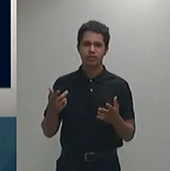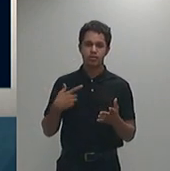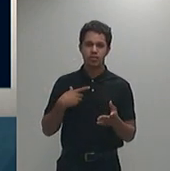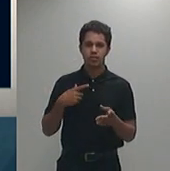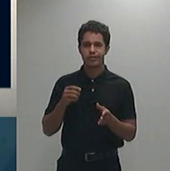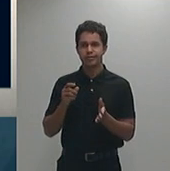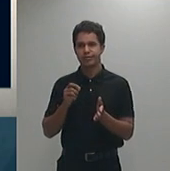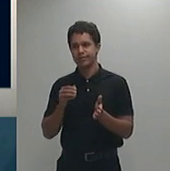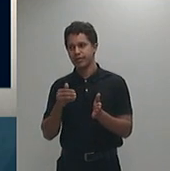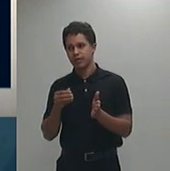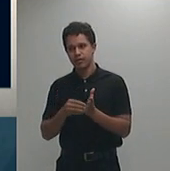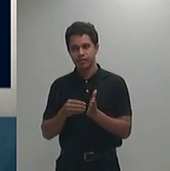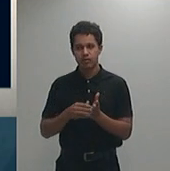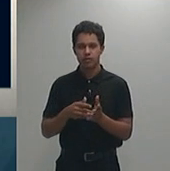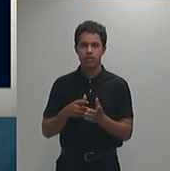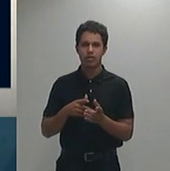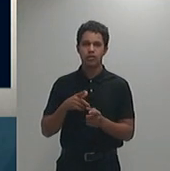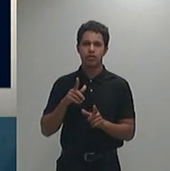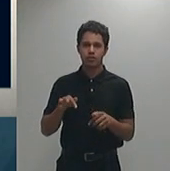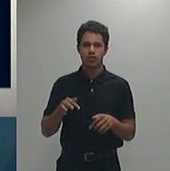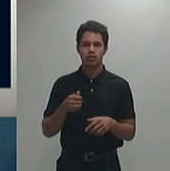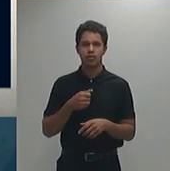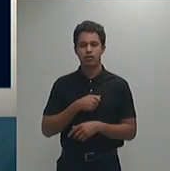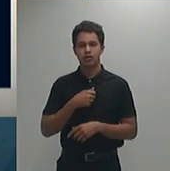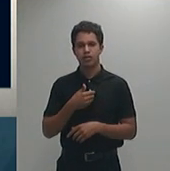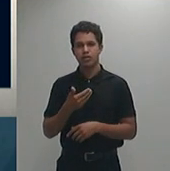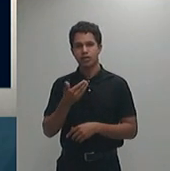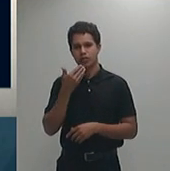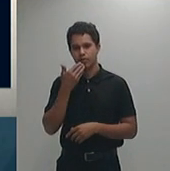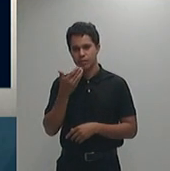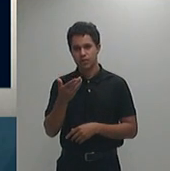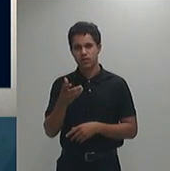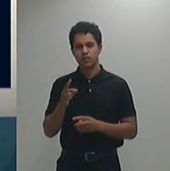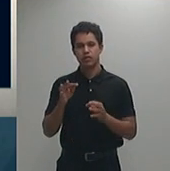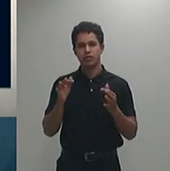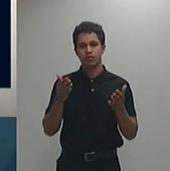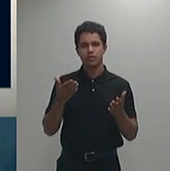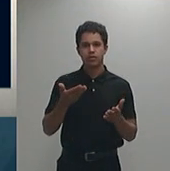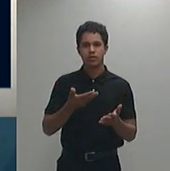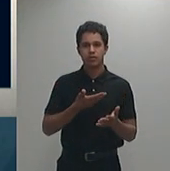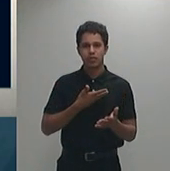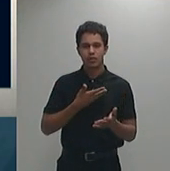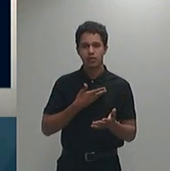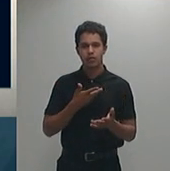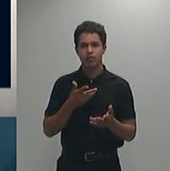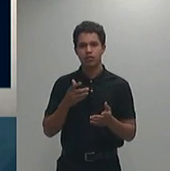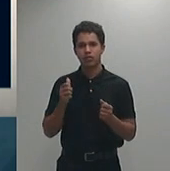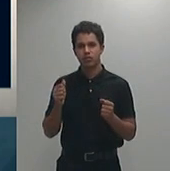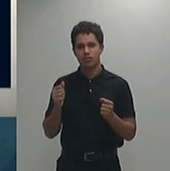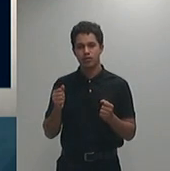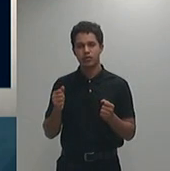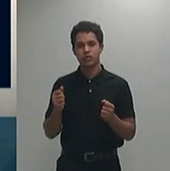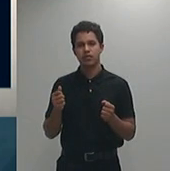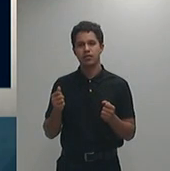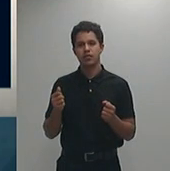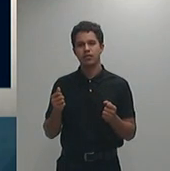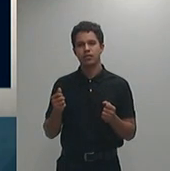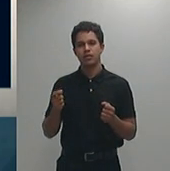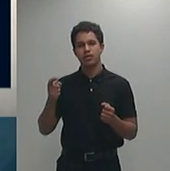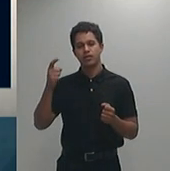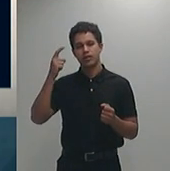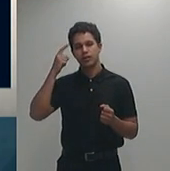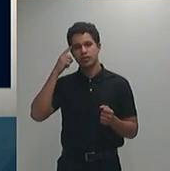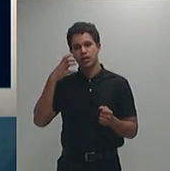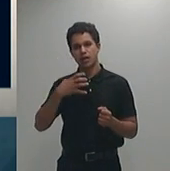de agosto eu vou pedir vênia aos colegas que o Ventura possam a pensar em